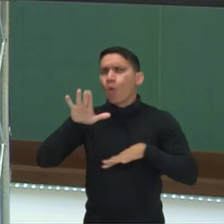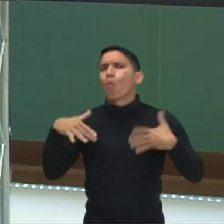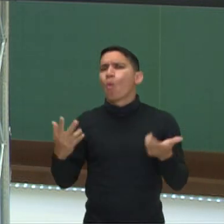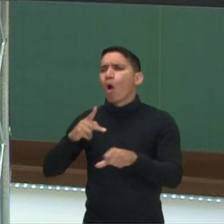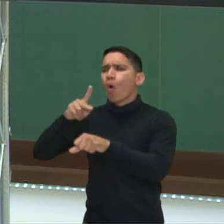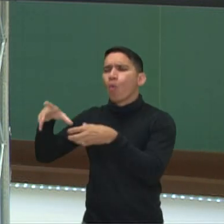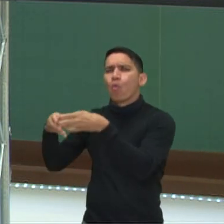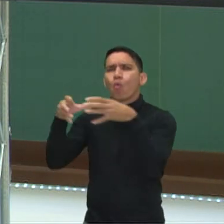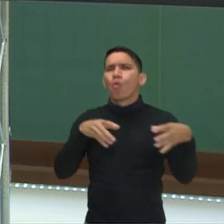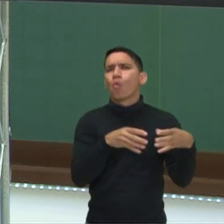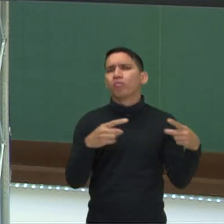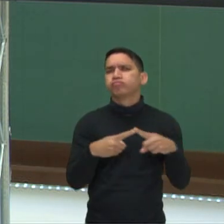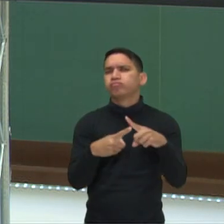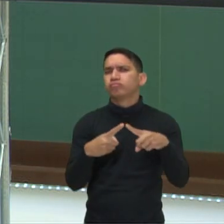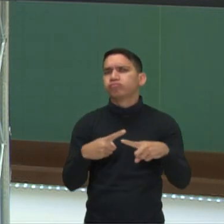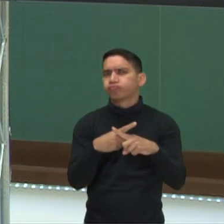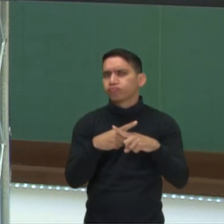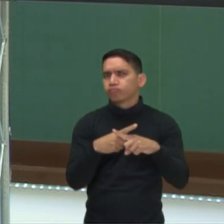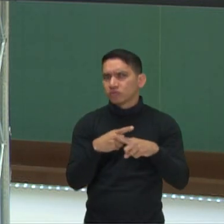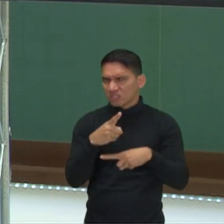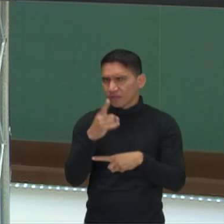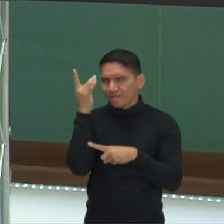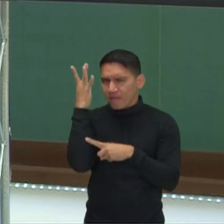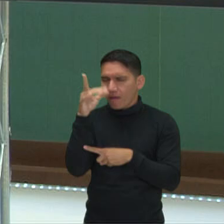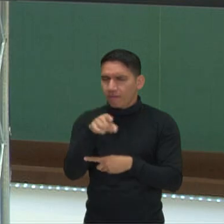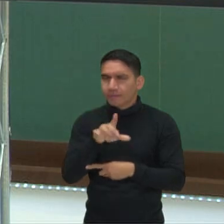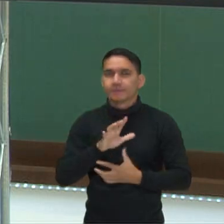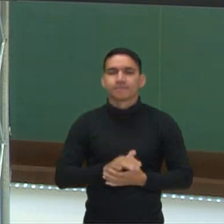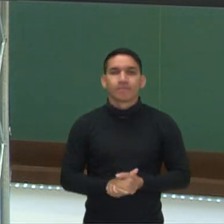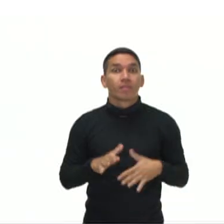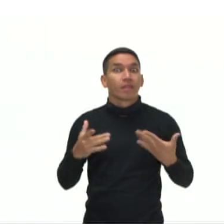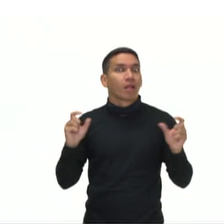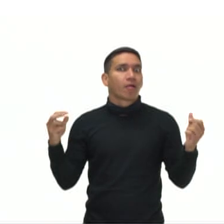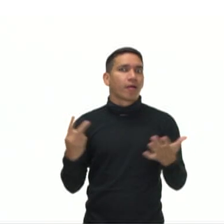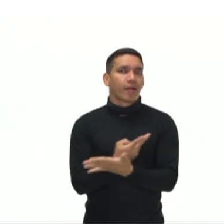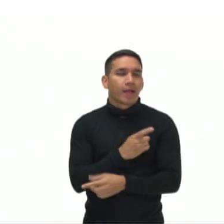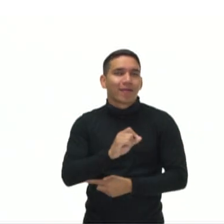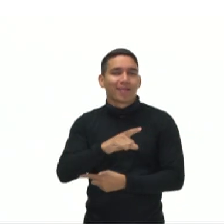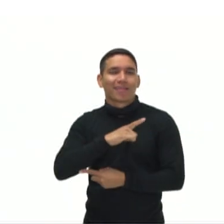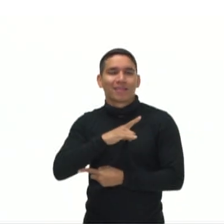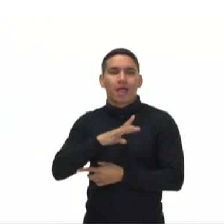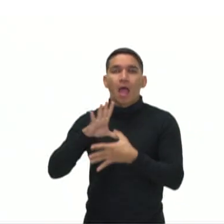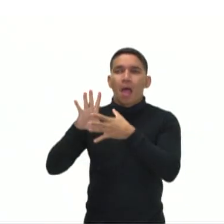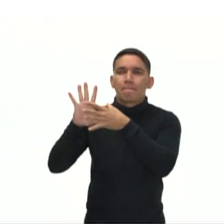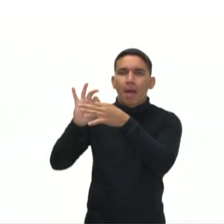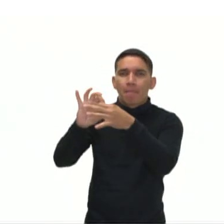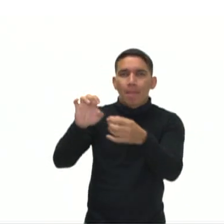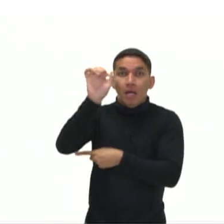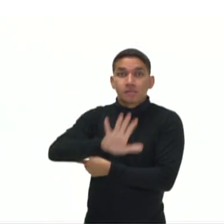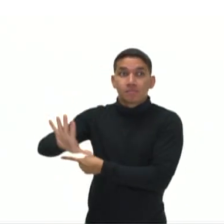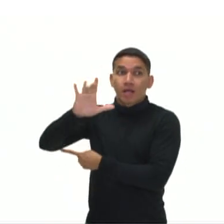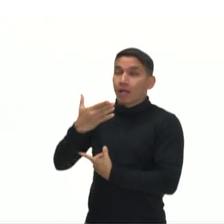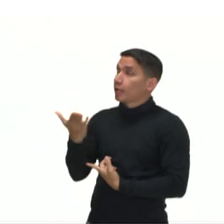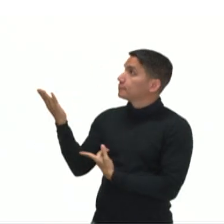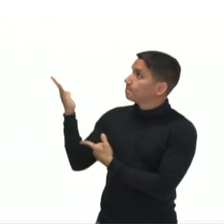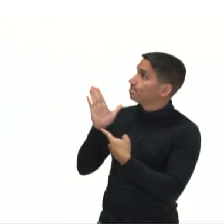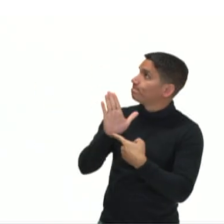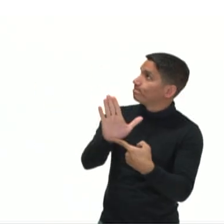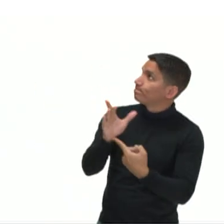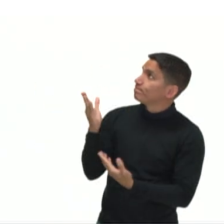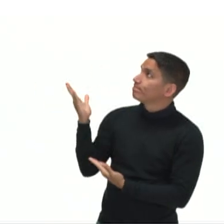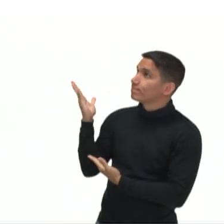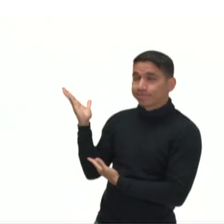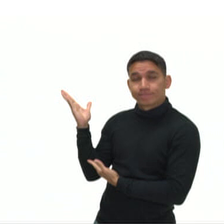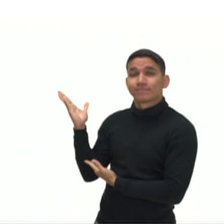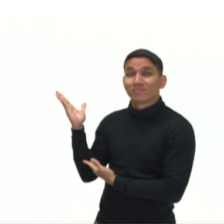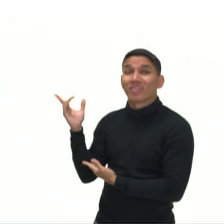países rivais? Bem tranquilo, lembra? Aliás, contextualizando um pouco de imagens, aí você tem na sua tela embaixo uma